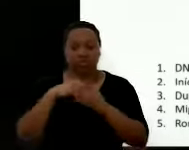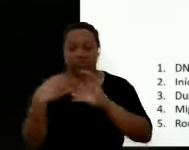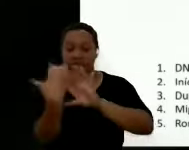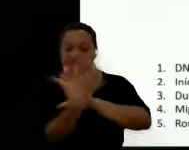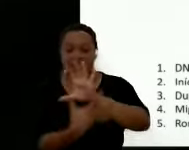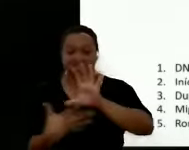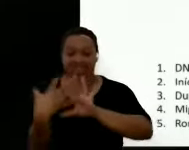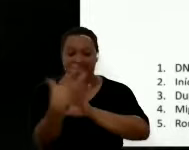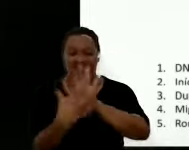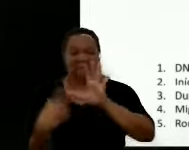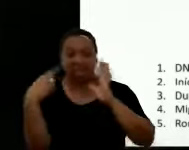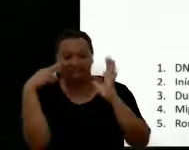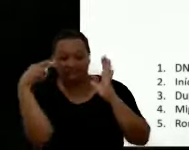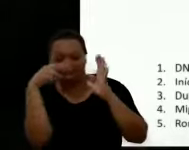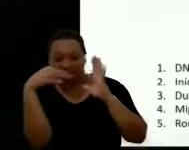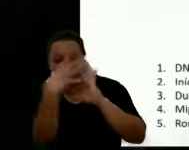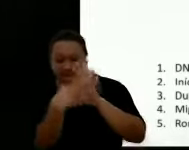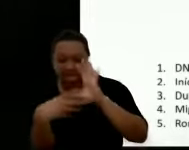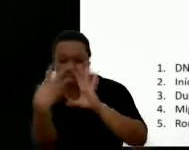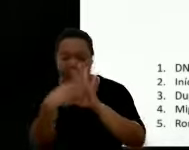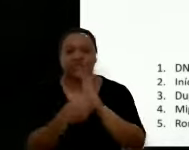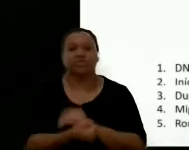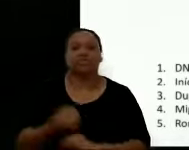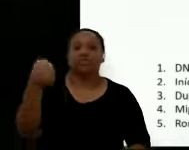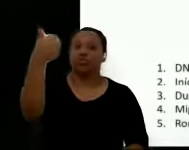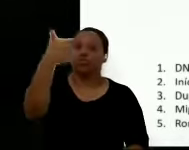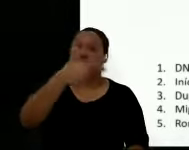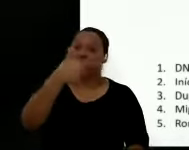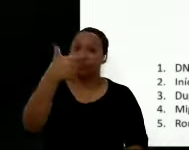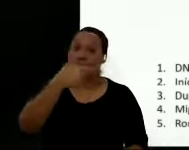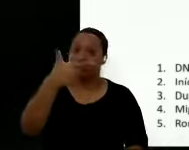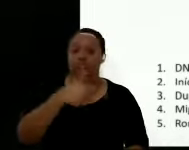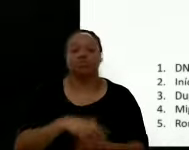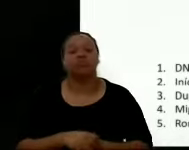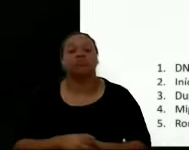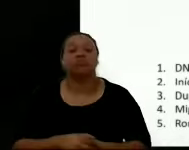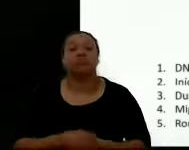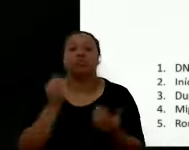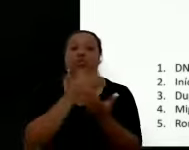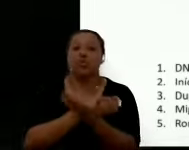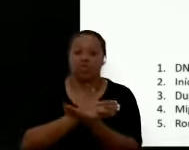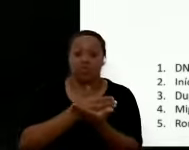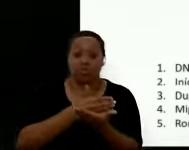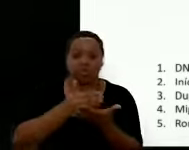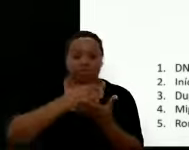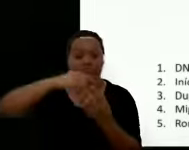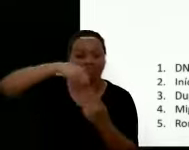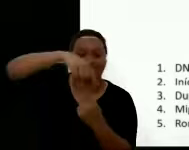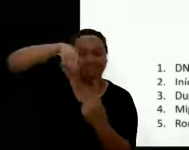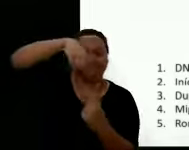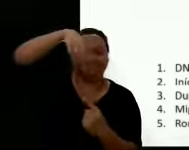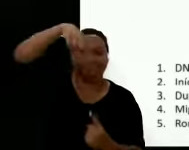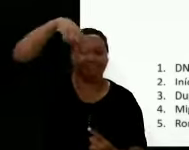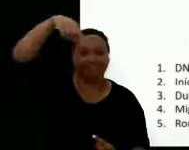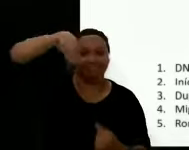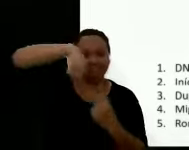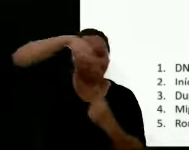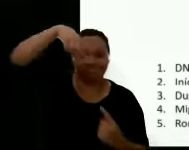desespiralizado, dispostos na célula de maneira desorganizada. 2. Início